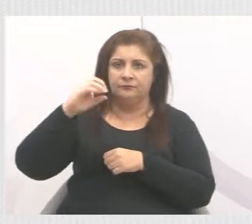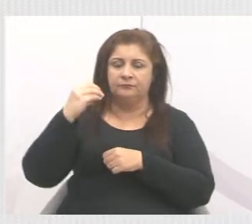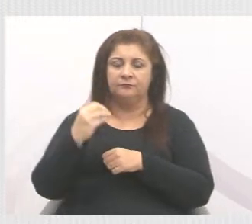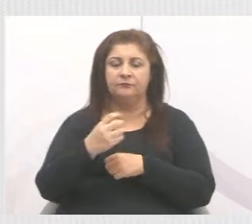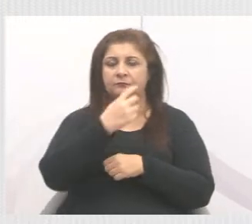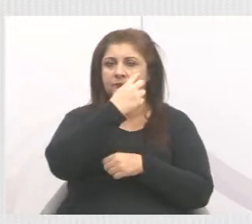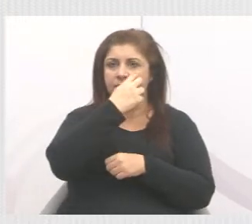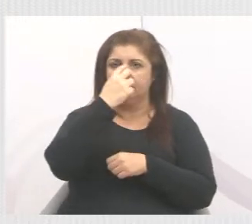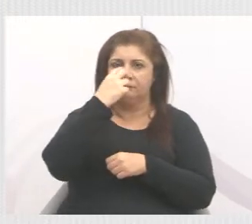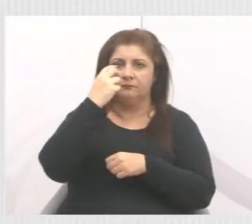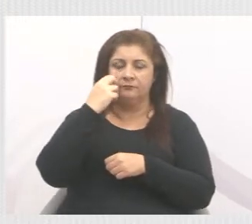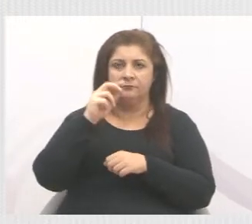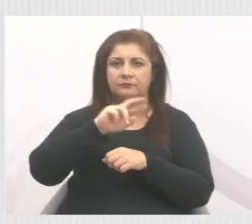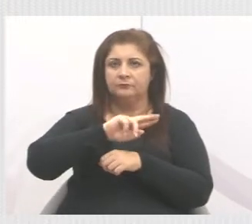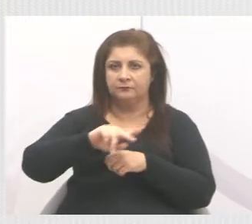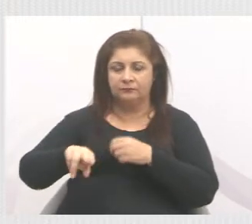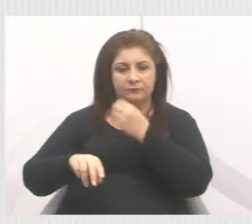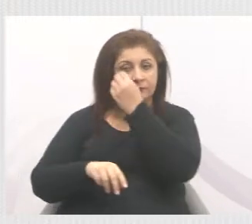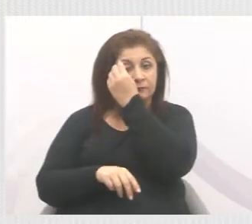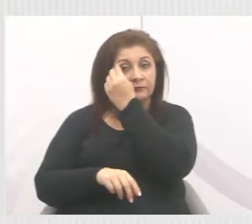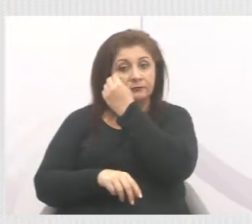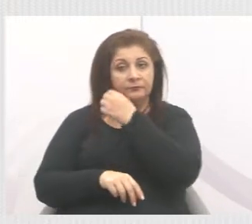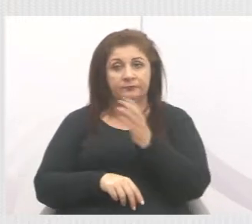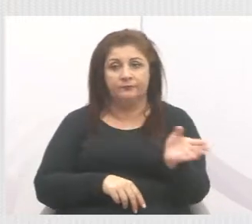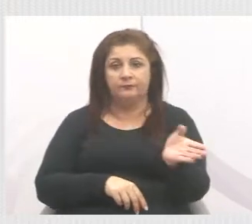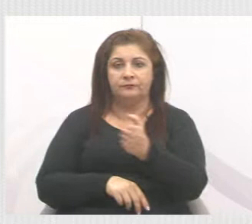Maria, Parque Santo Antônio e Bela Vista.